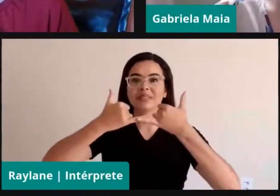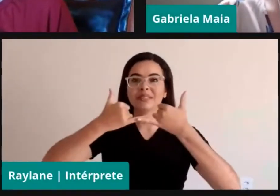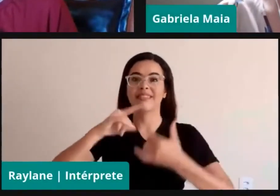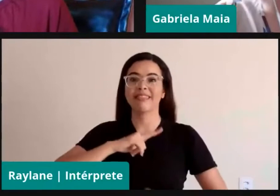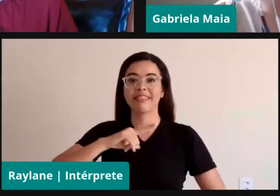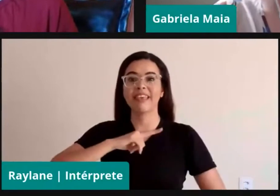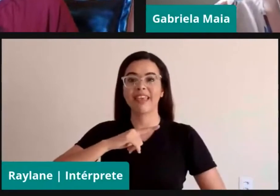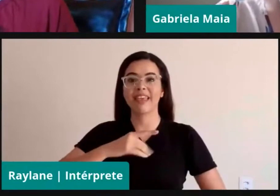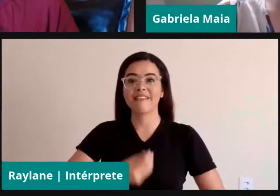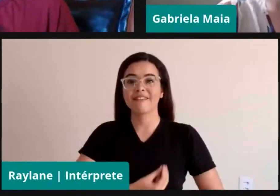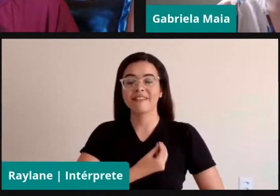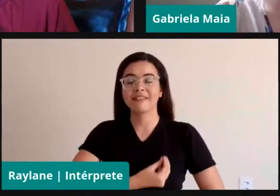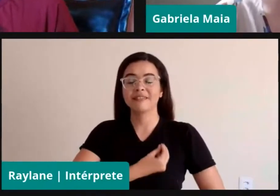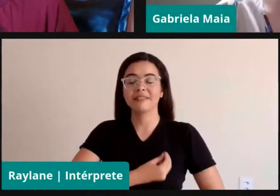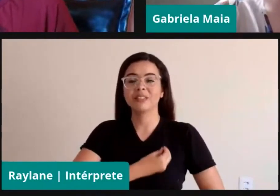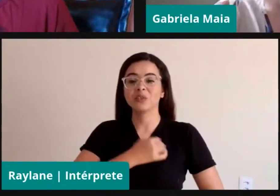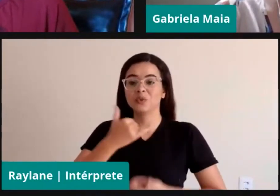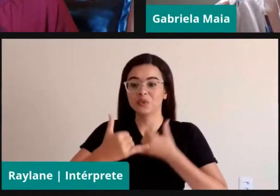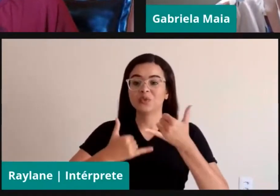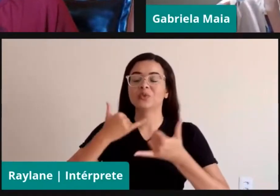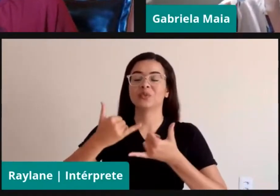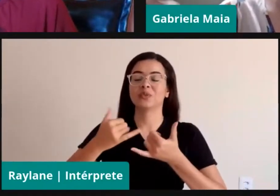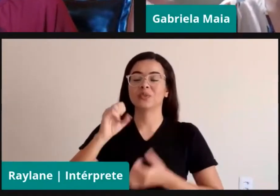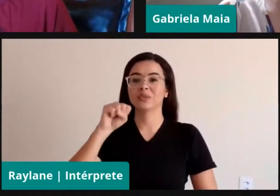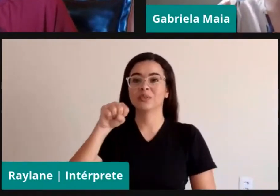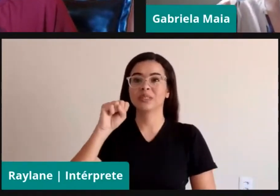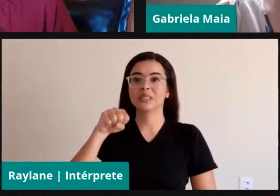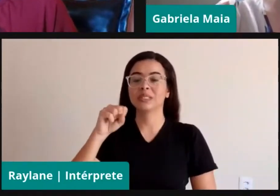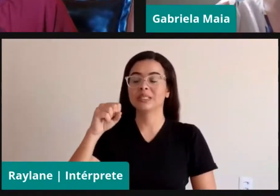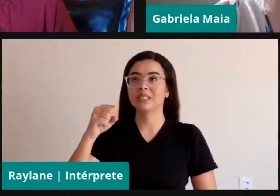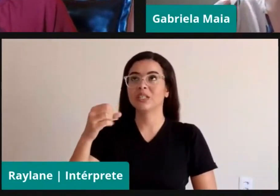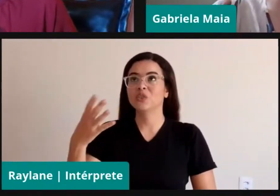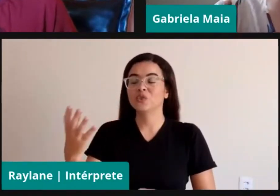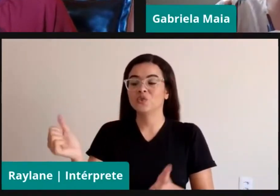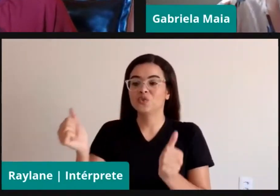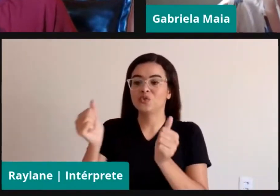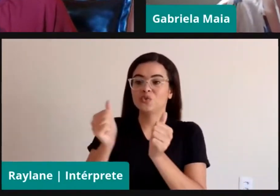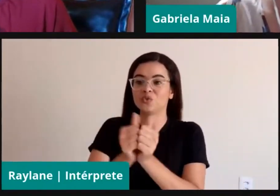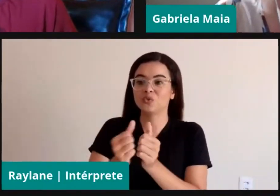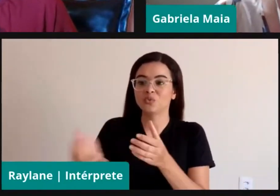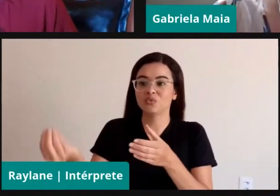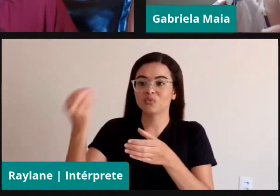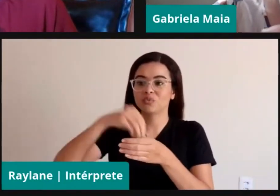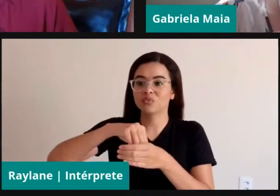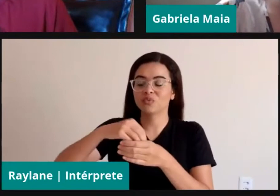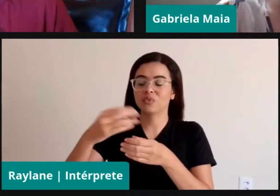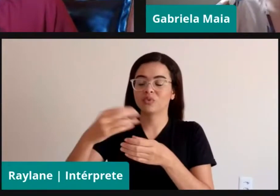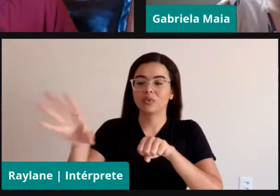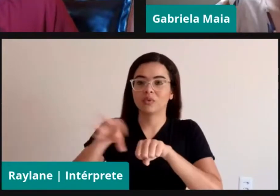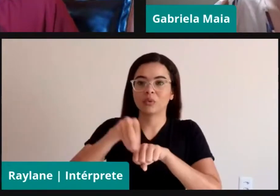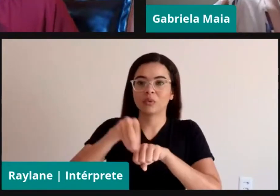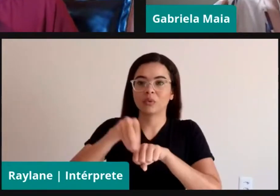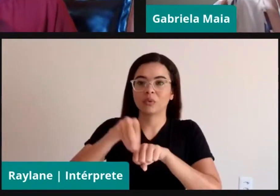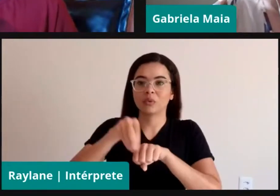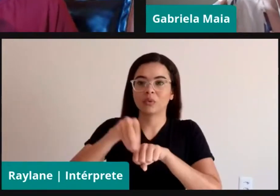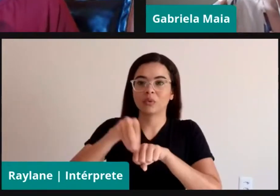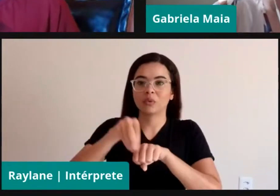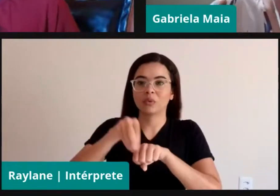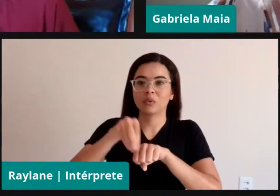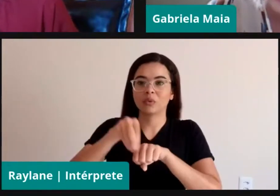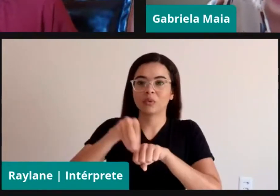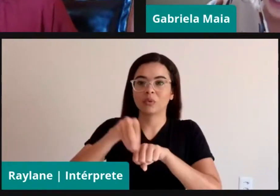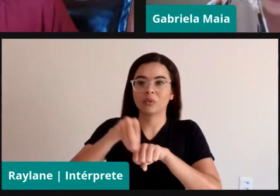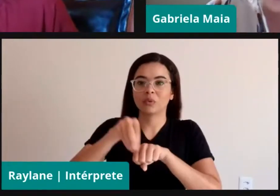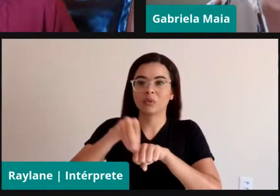exemplo, e aí poder colocar um conteúdo, poder ensinar a partir disso, acho que é muito legal.